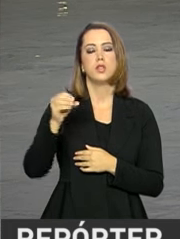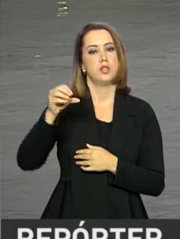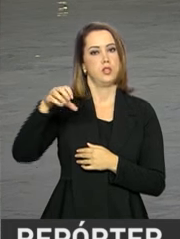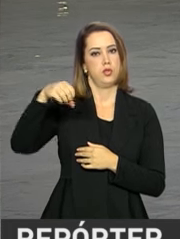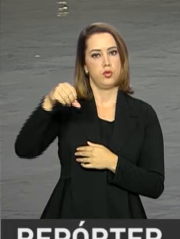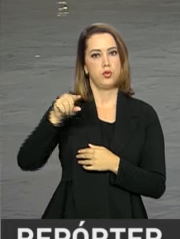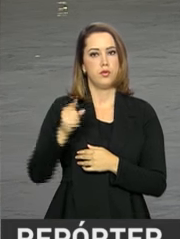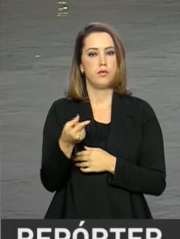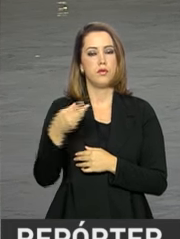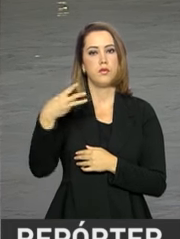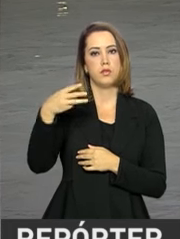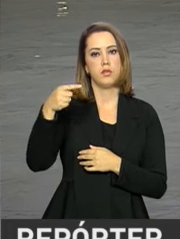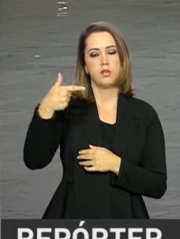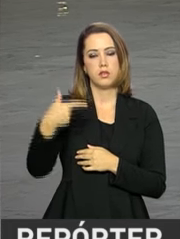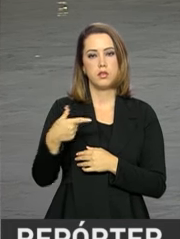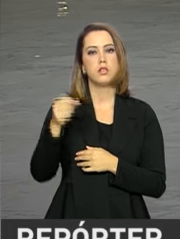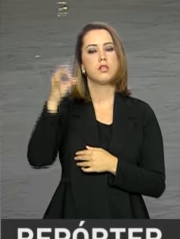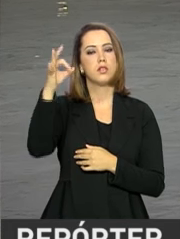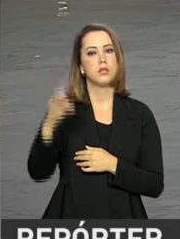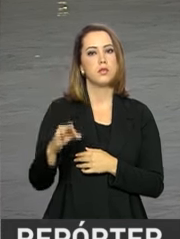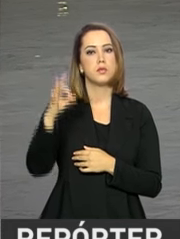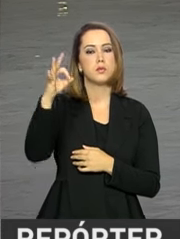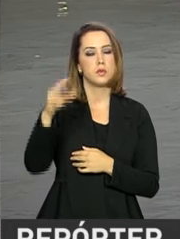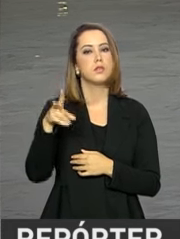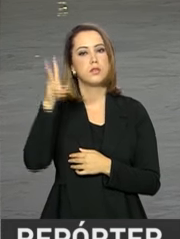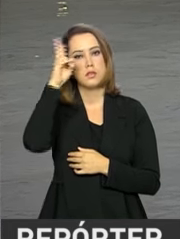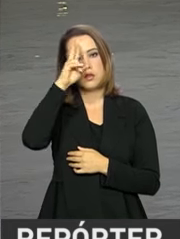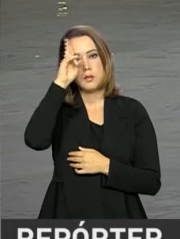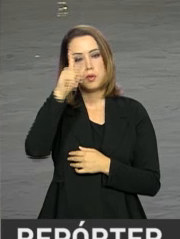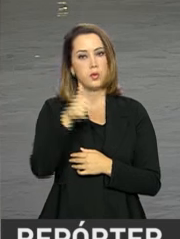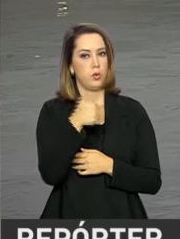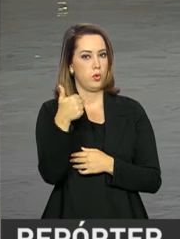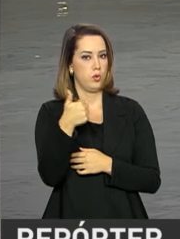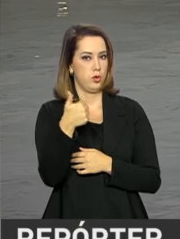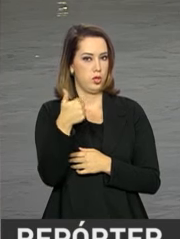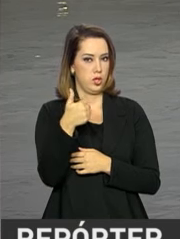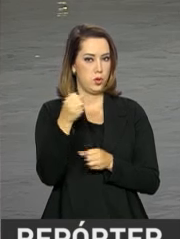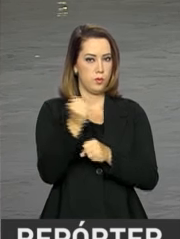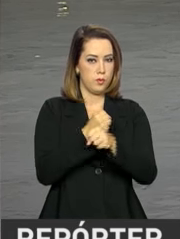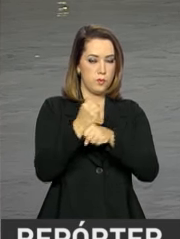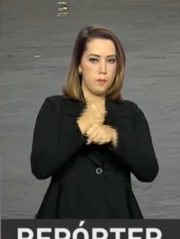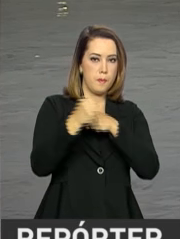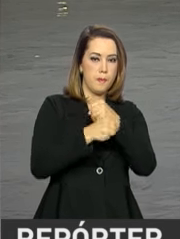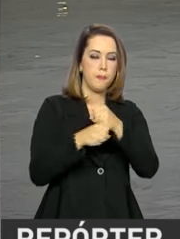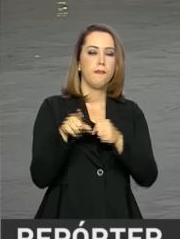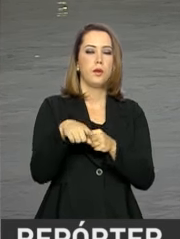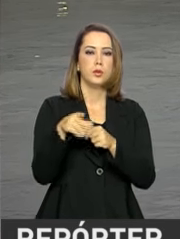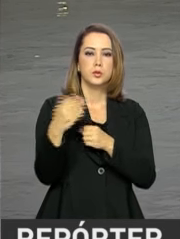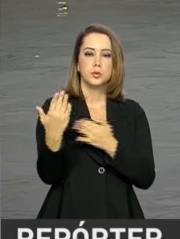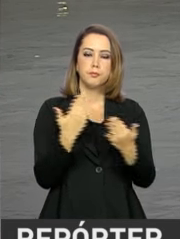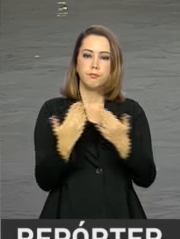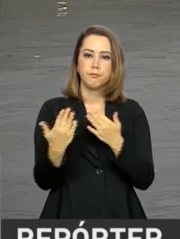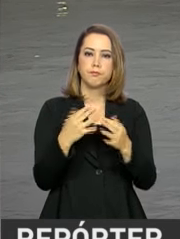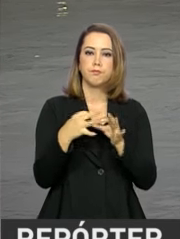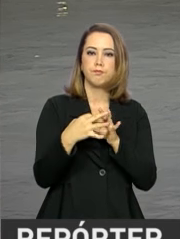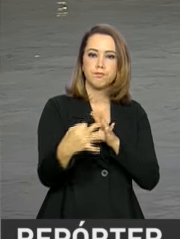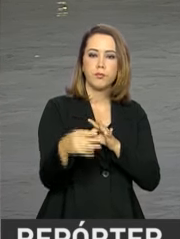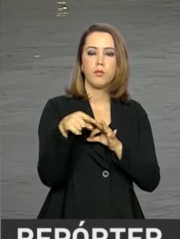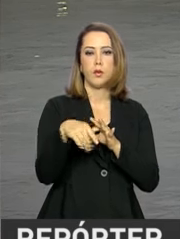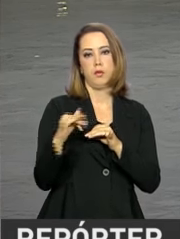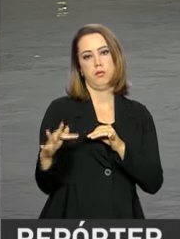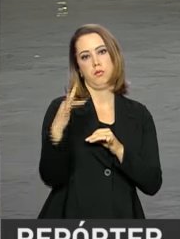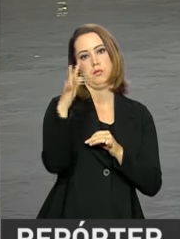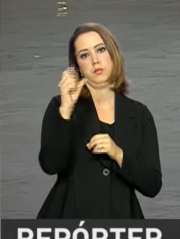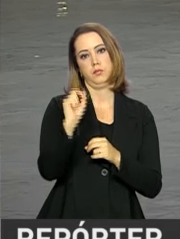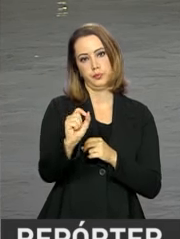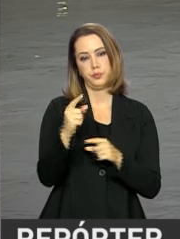9,32%, lembrando que a inflação no país é medida durante um ano, durante 12 meses. É por isso que, na semana passada, quando